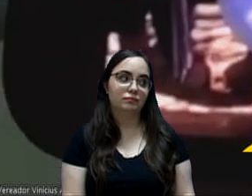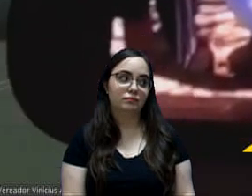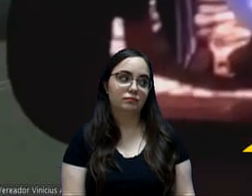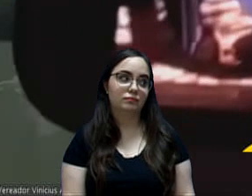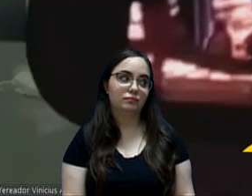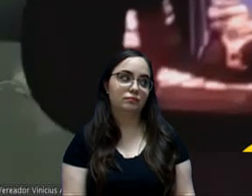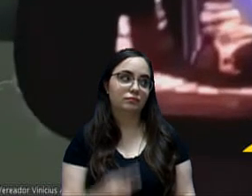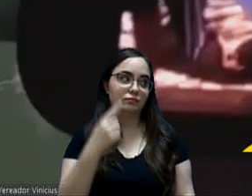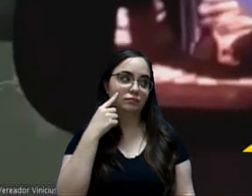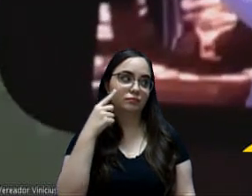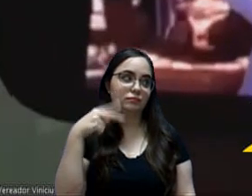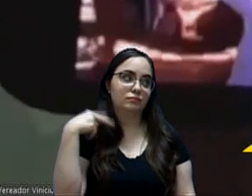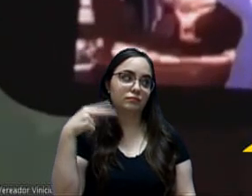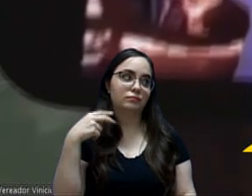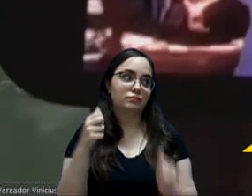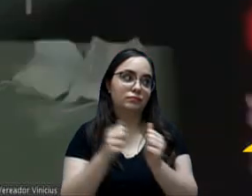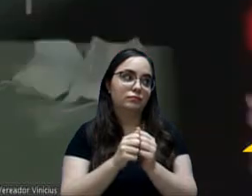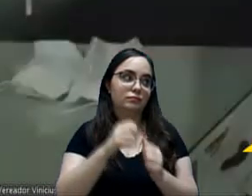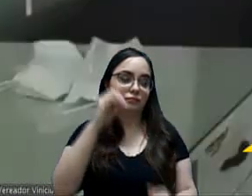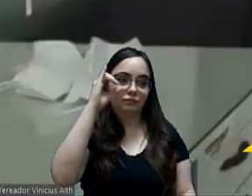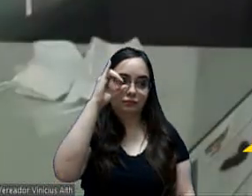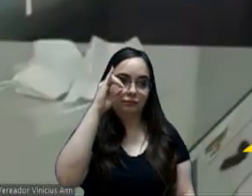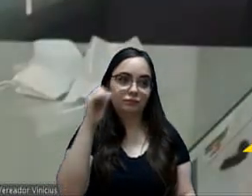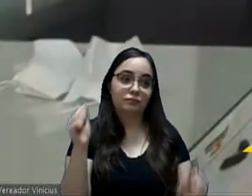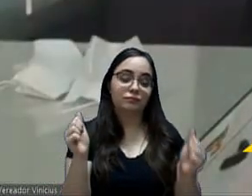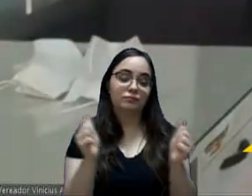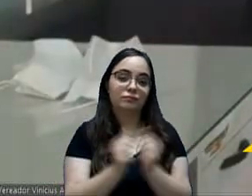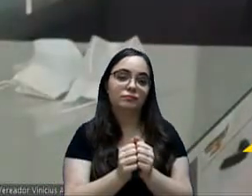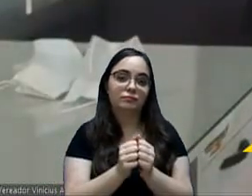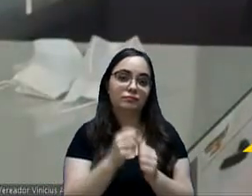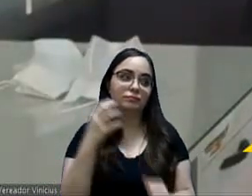Aqui, ó, a vereadora Yara, junto com a vereadora Fernanda Garcia,